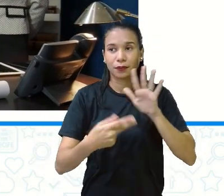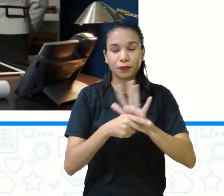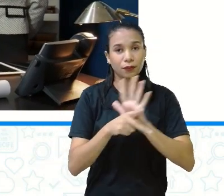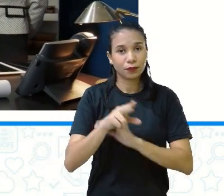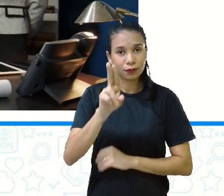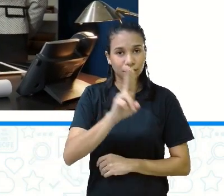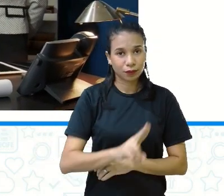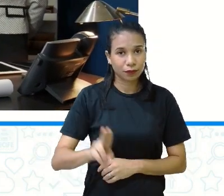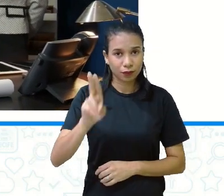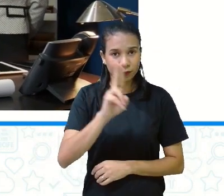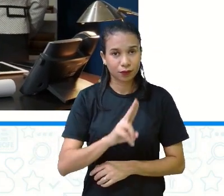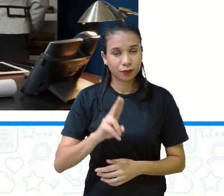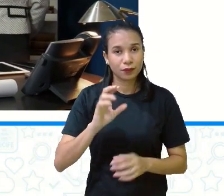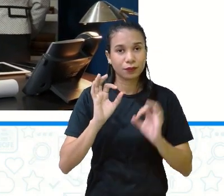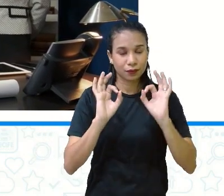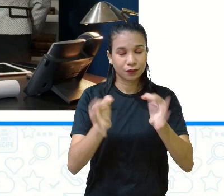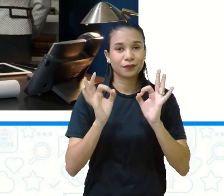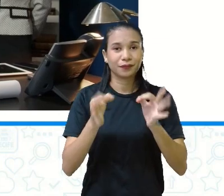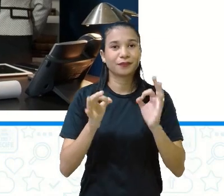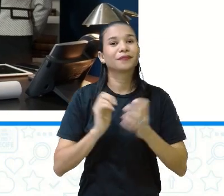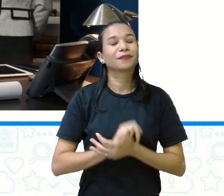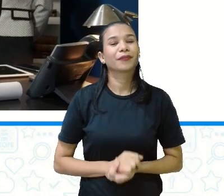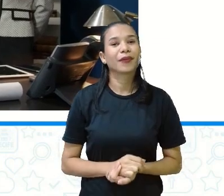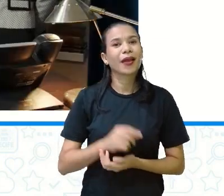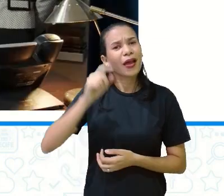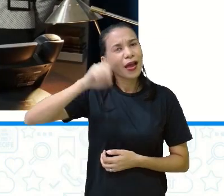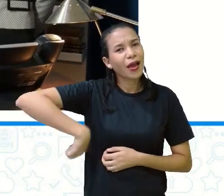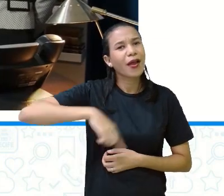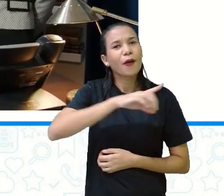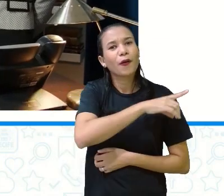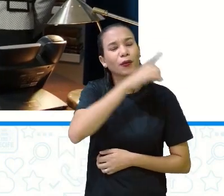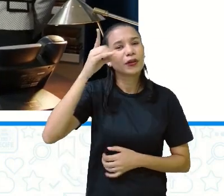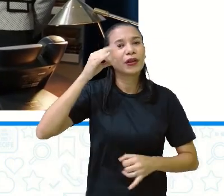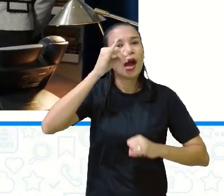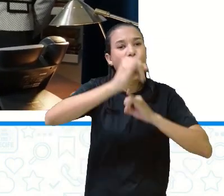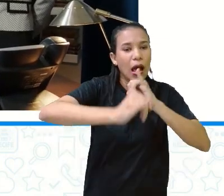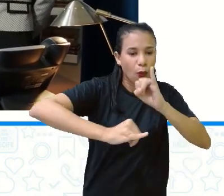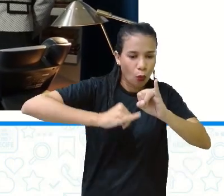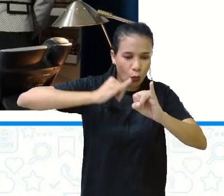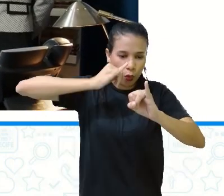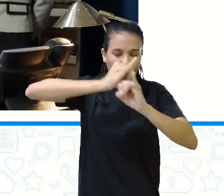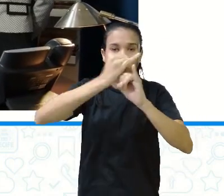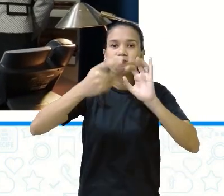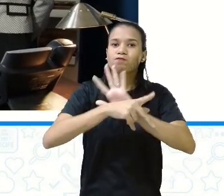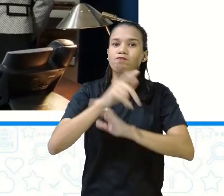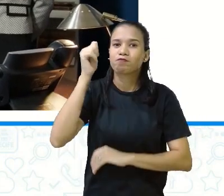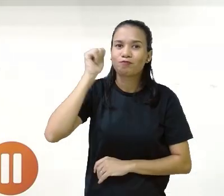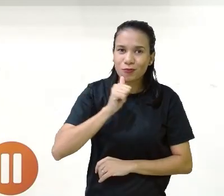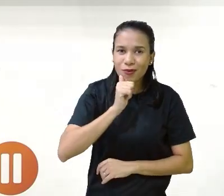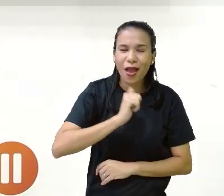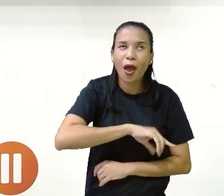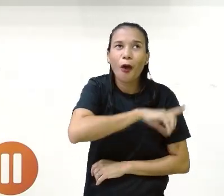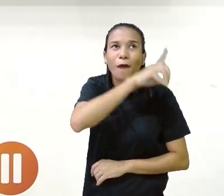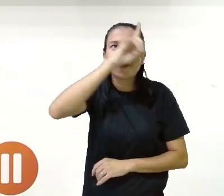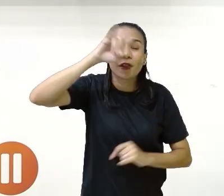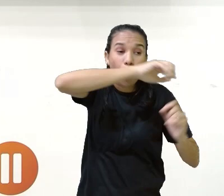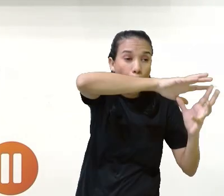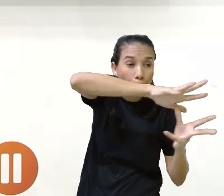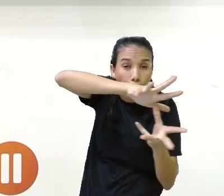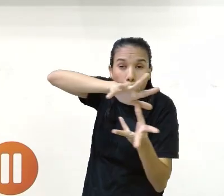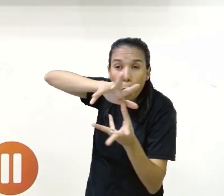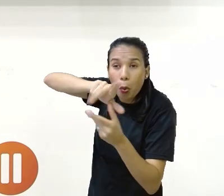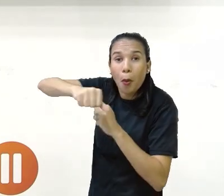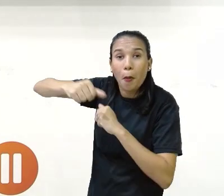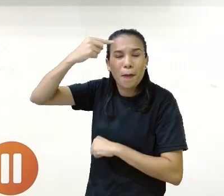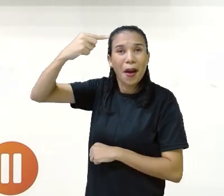vai utilizar a matemática, tá? Que é o Dia Internacional da Mulher. Eita, professora,